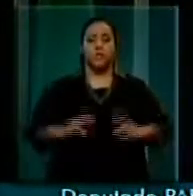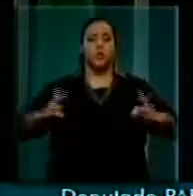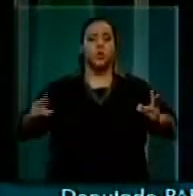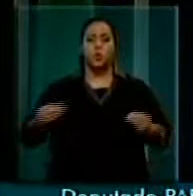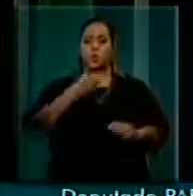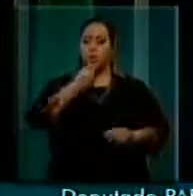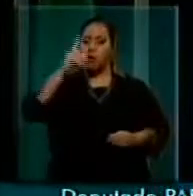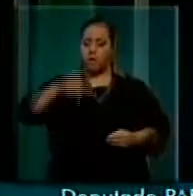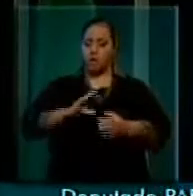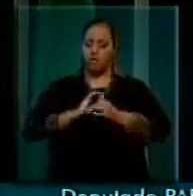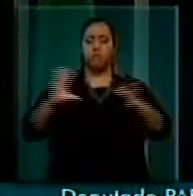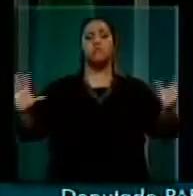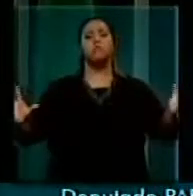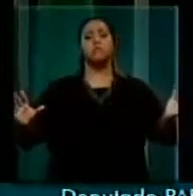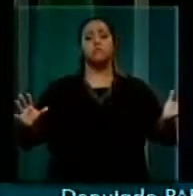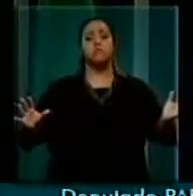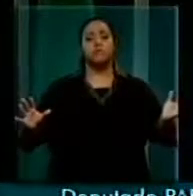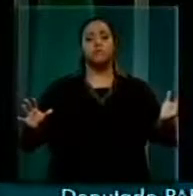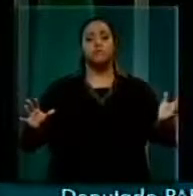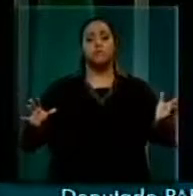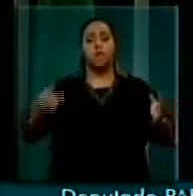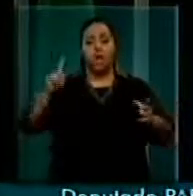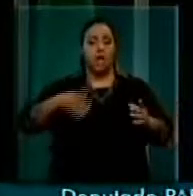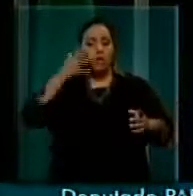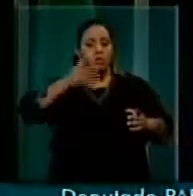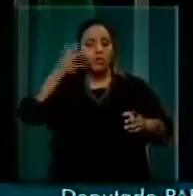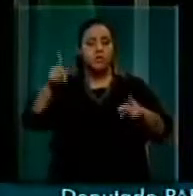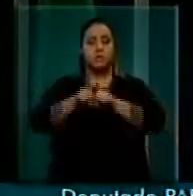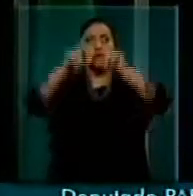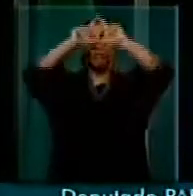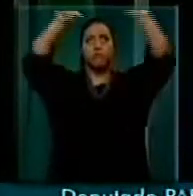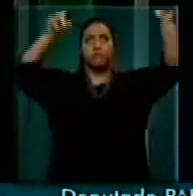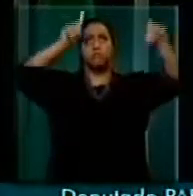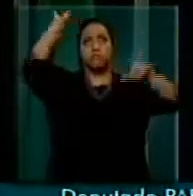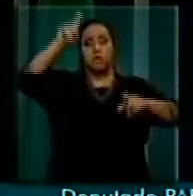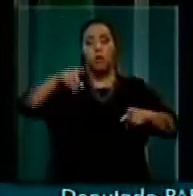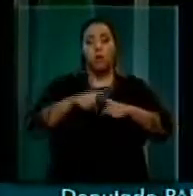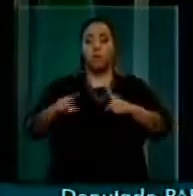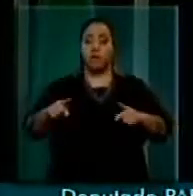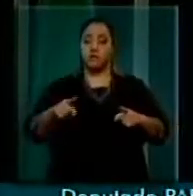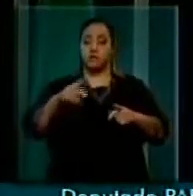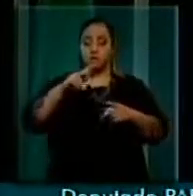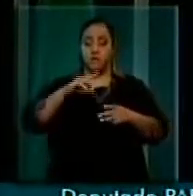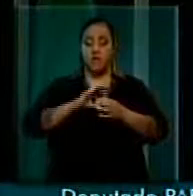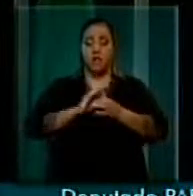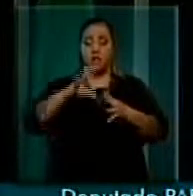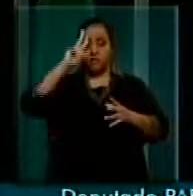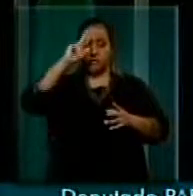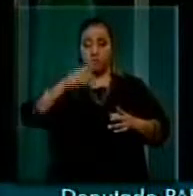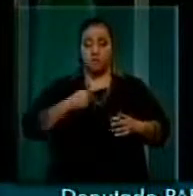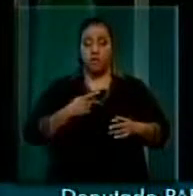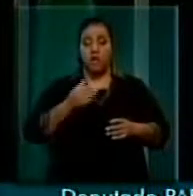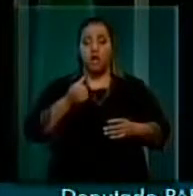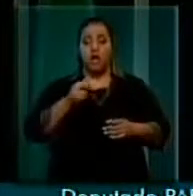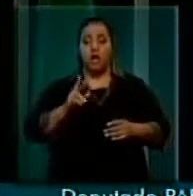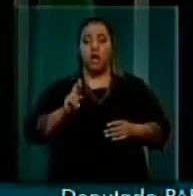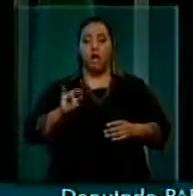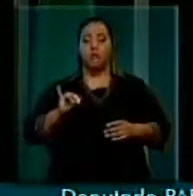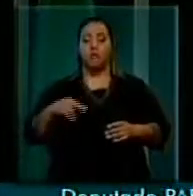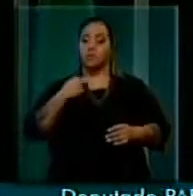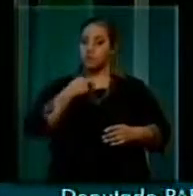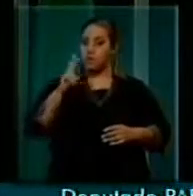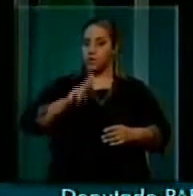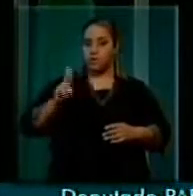ser livre. Então, isso no plano político e no divino. Mas sem dúvida nenhuma que o livre-arbítrio não deve ser usado para o